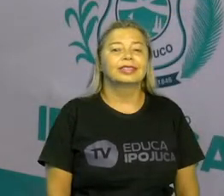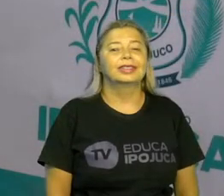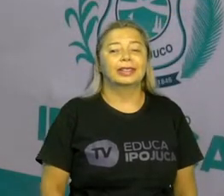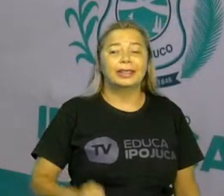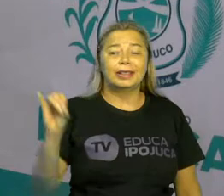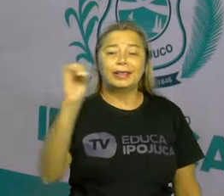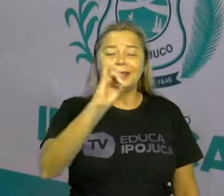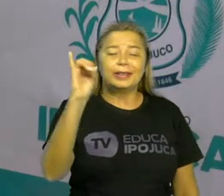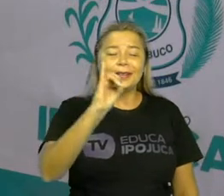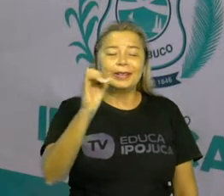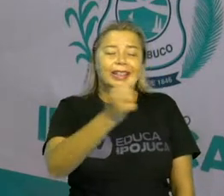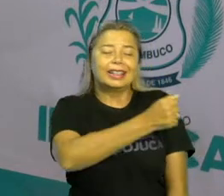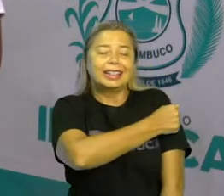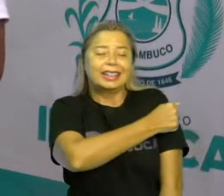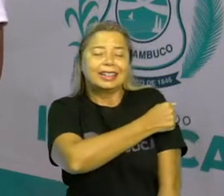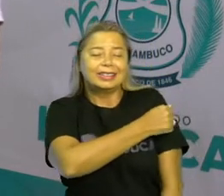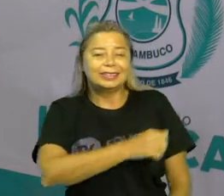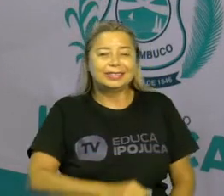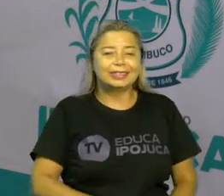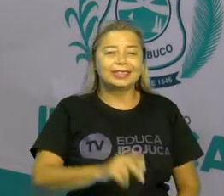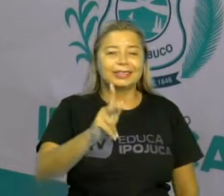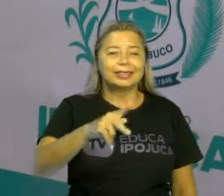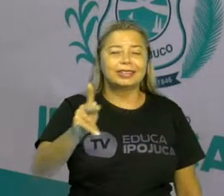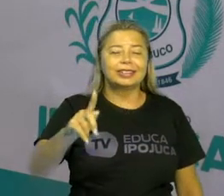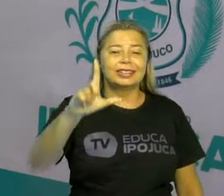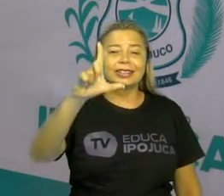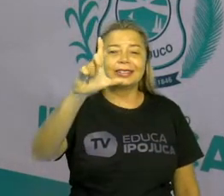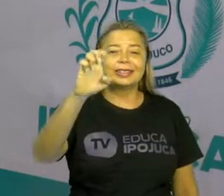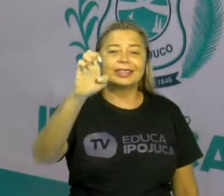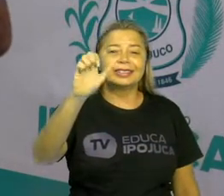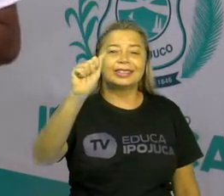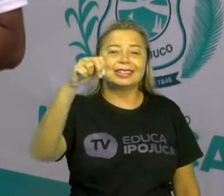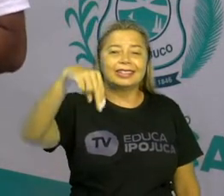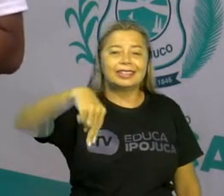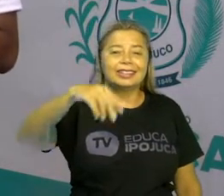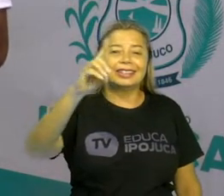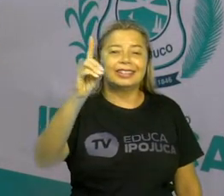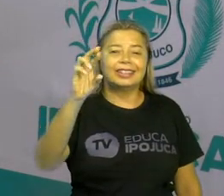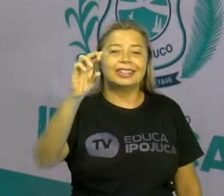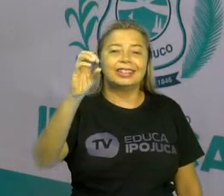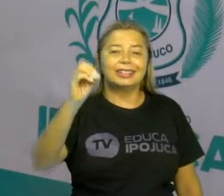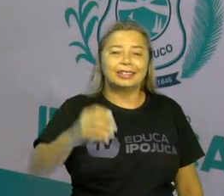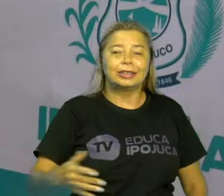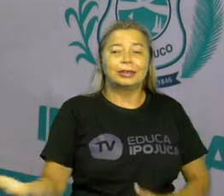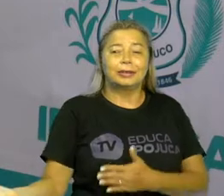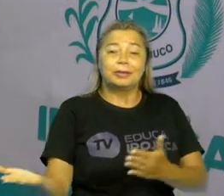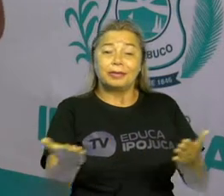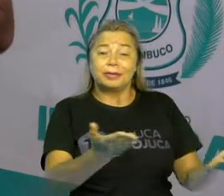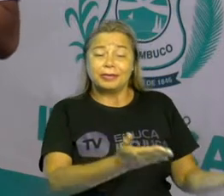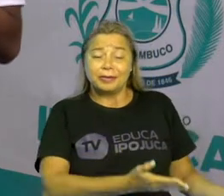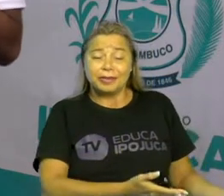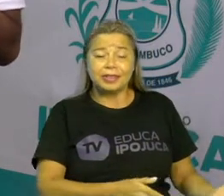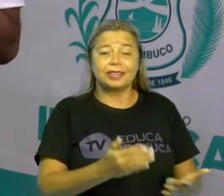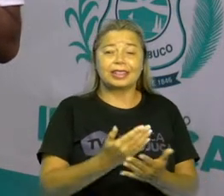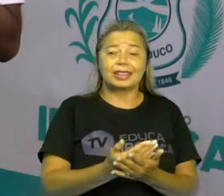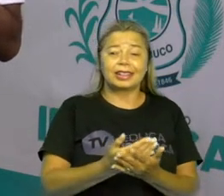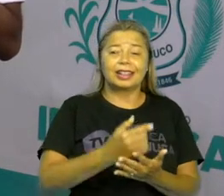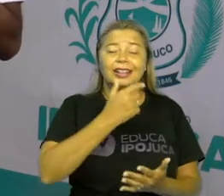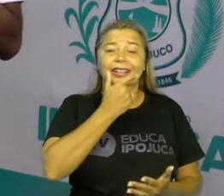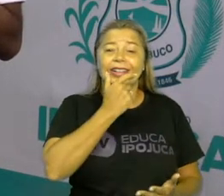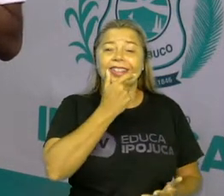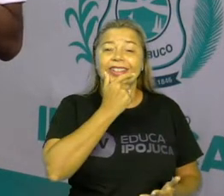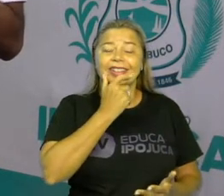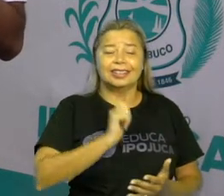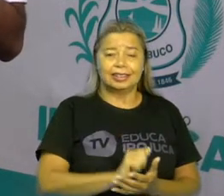Hello, students! Aqui é o Teacher Leandro e sejam bem-vindos a mais uma aula de língua inglesa. Hoje, o